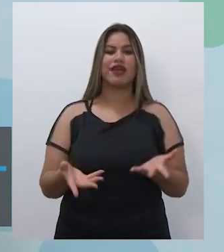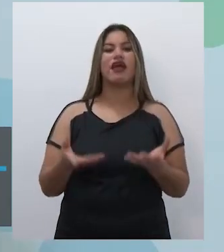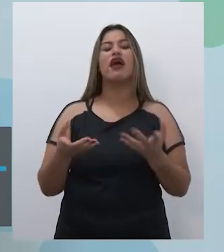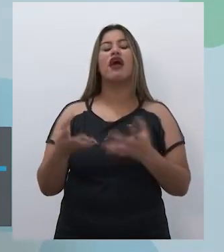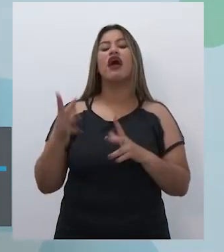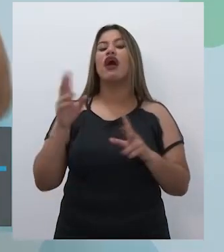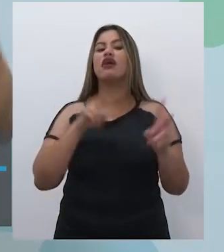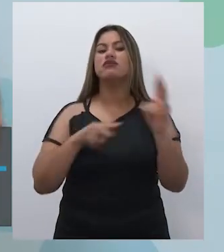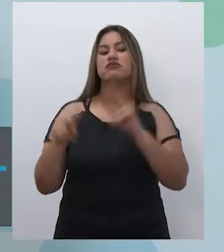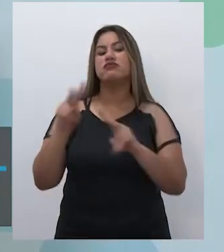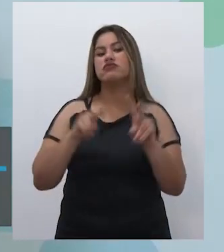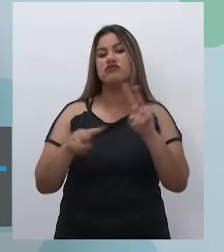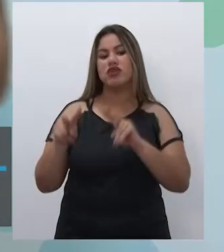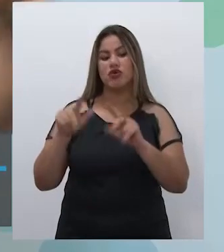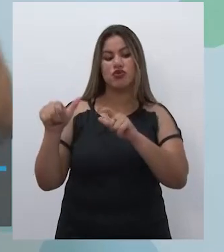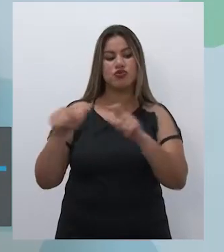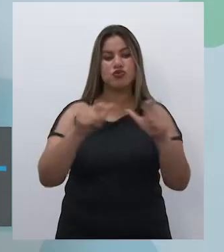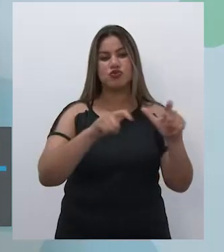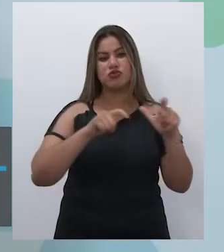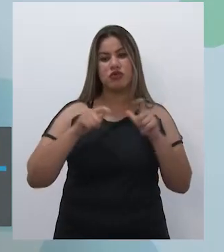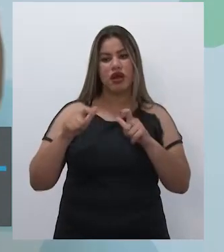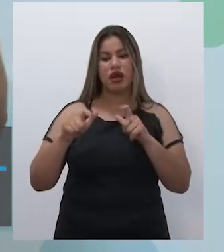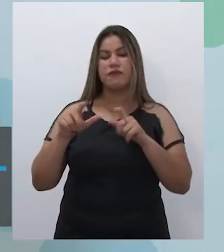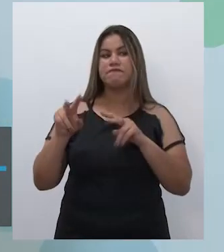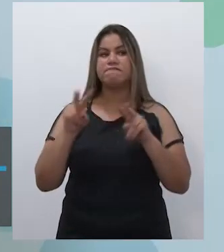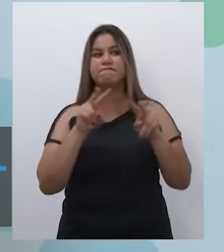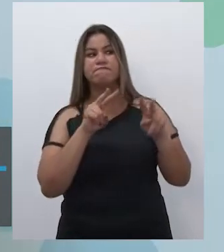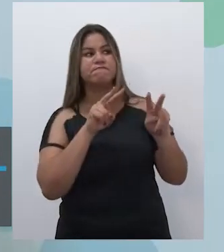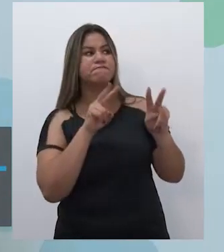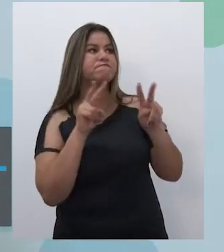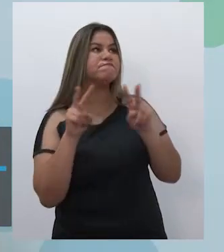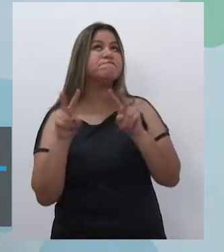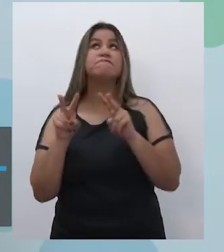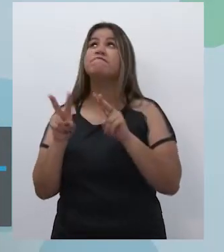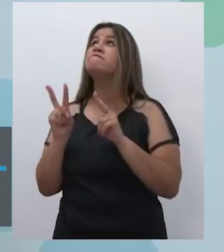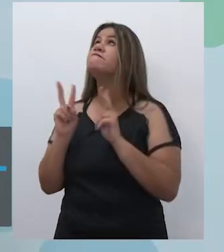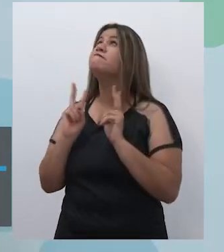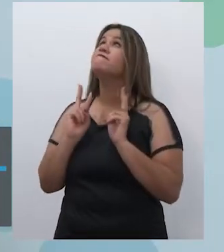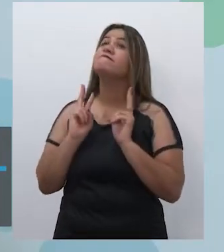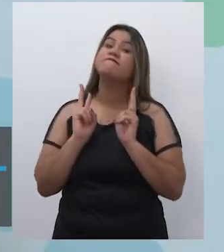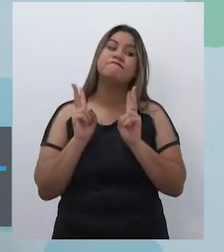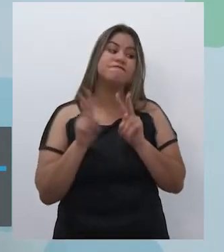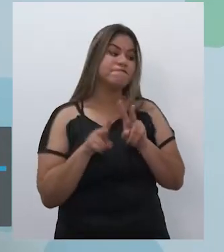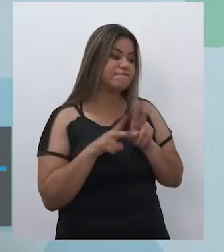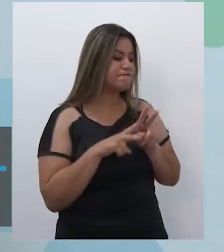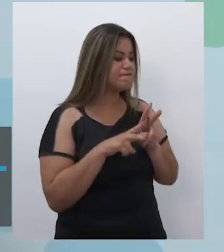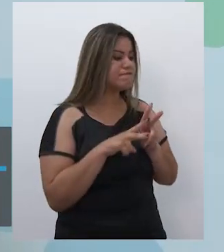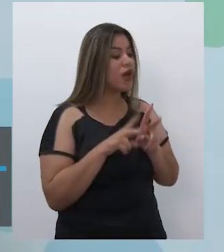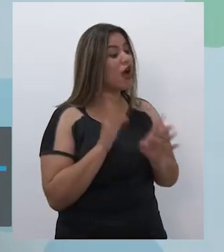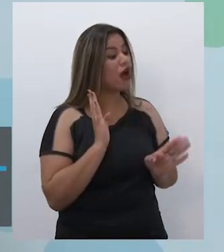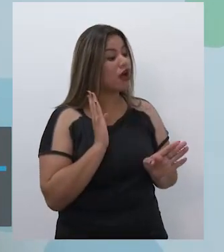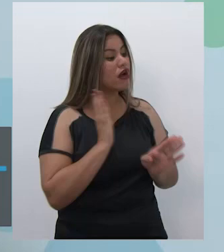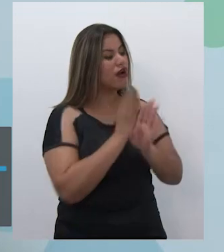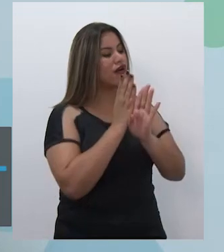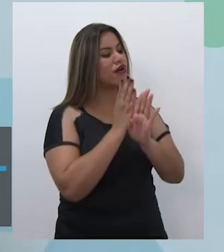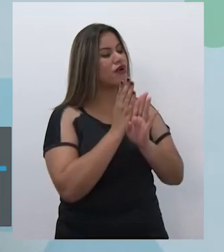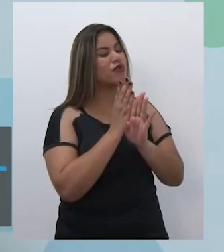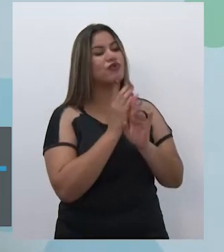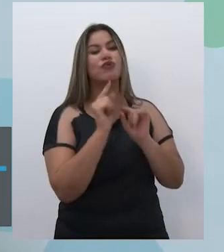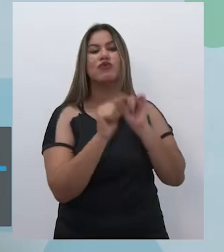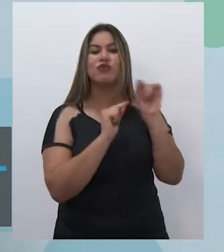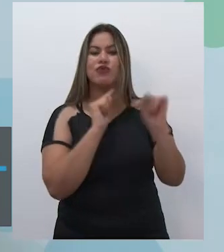observação de uma situação do local, observando o nosso entorno, e aí a gente procura elaborar